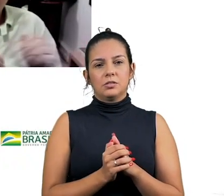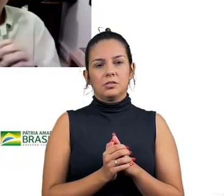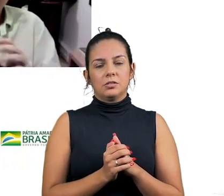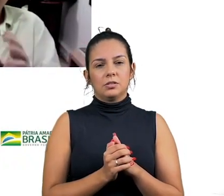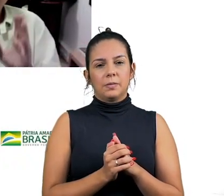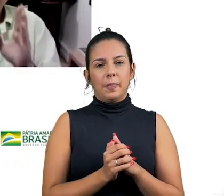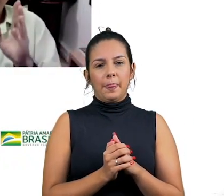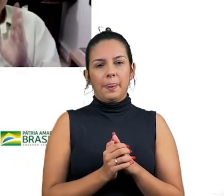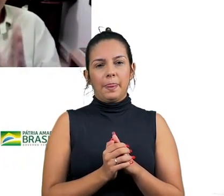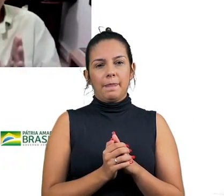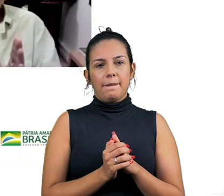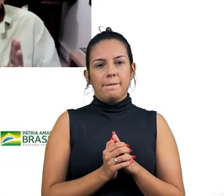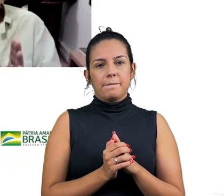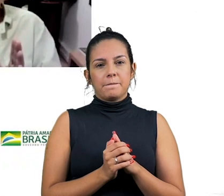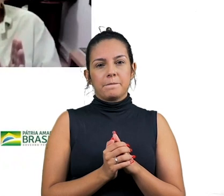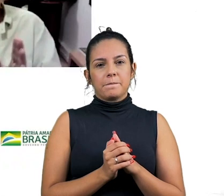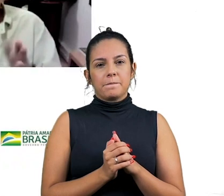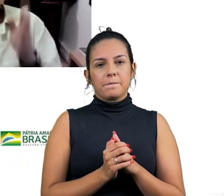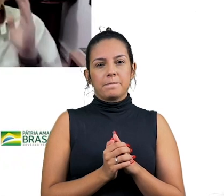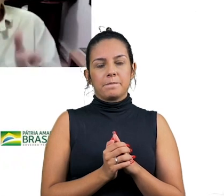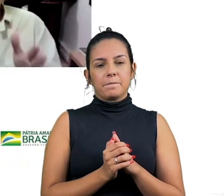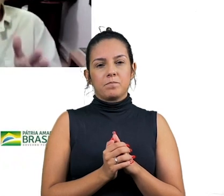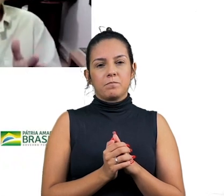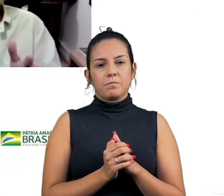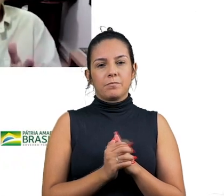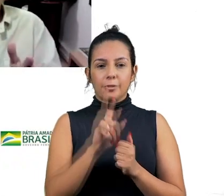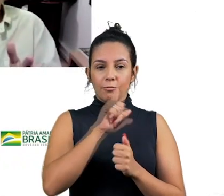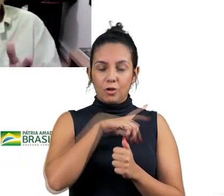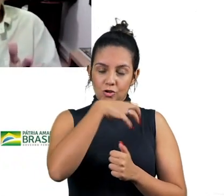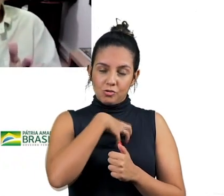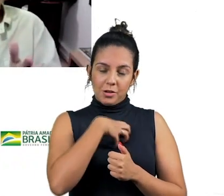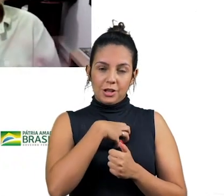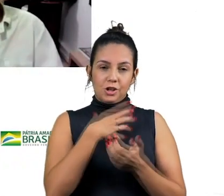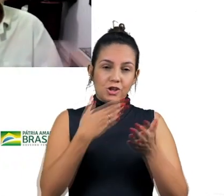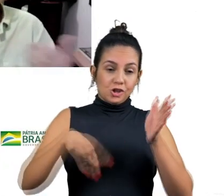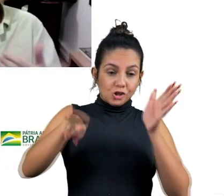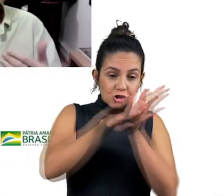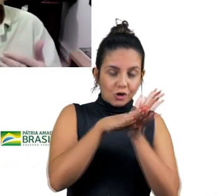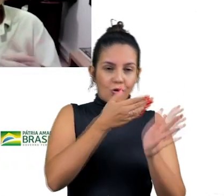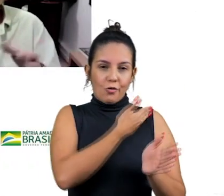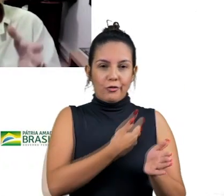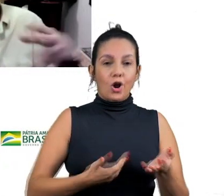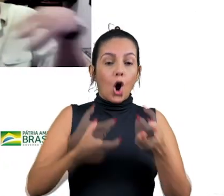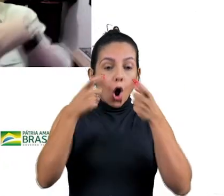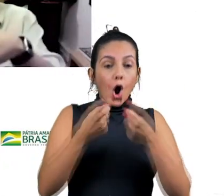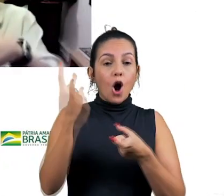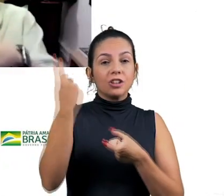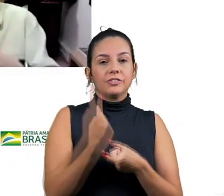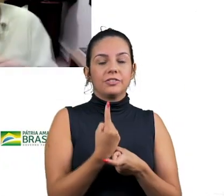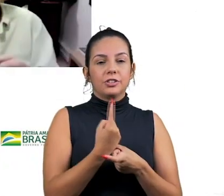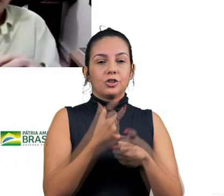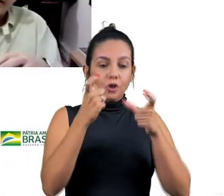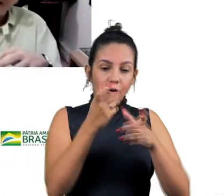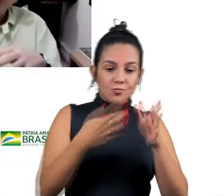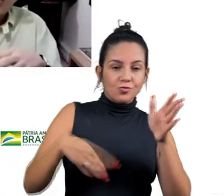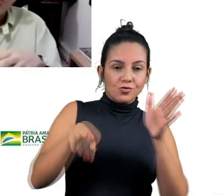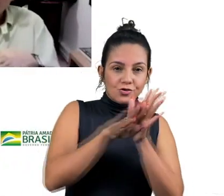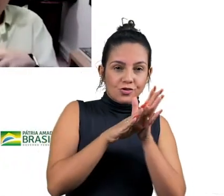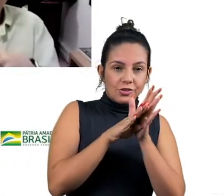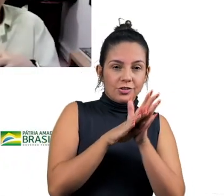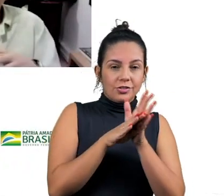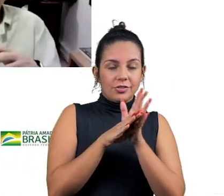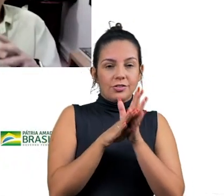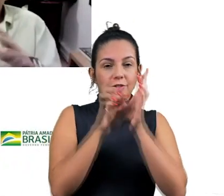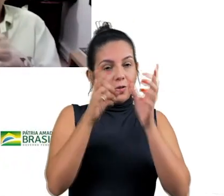de ser autoritário. A incidentalidade tem a ver com a maneira pela qual chega ao poder. De onde vem, como chega e